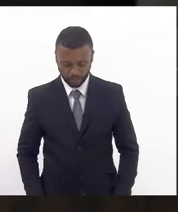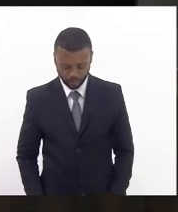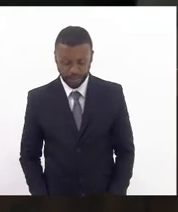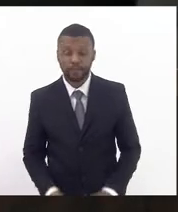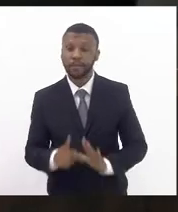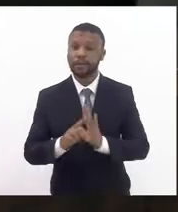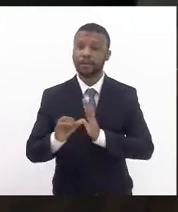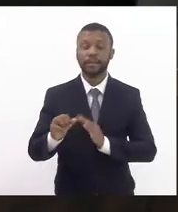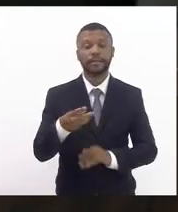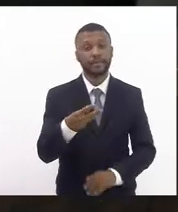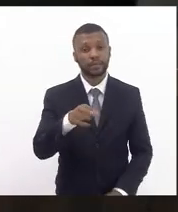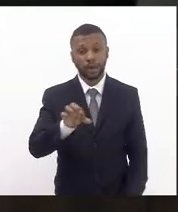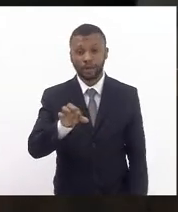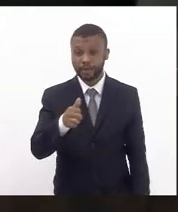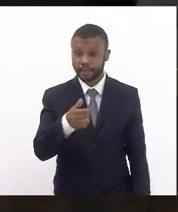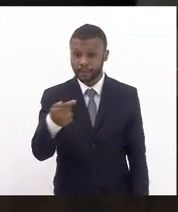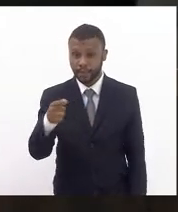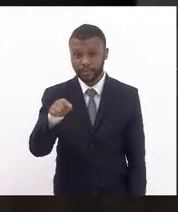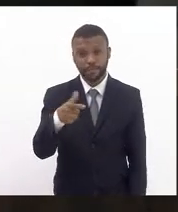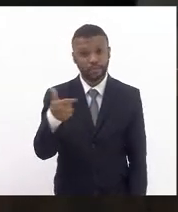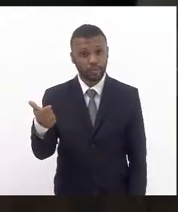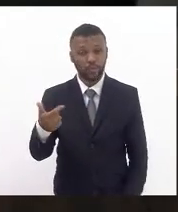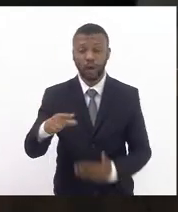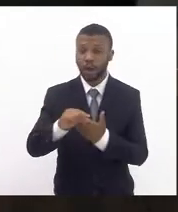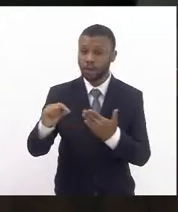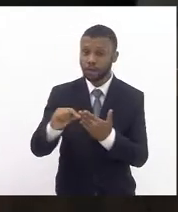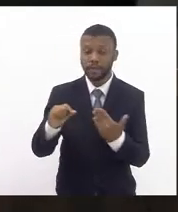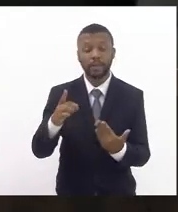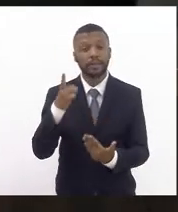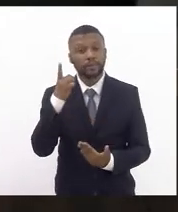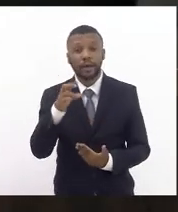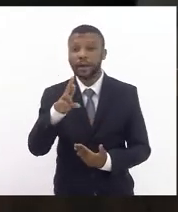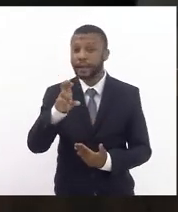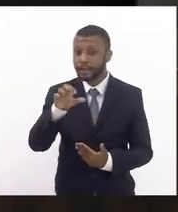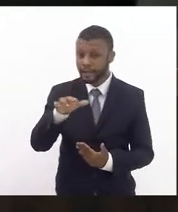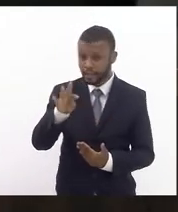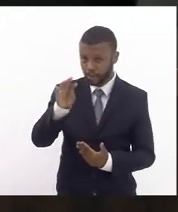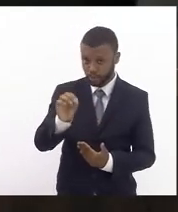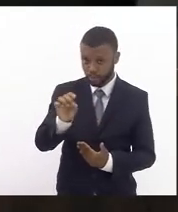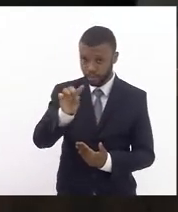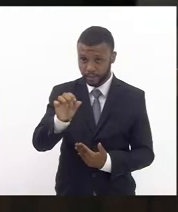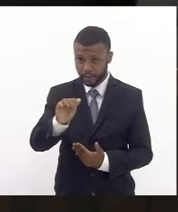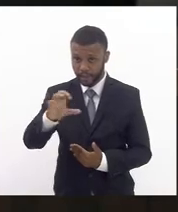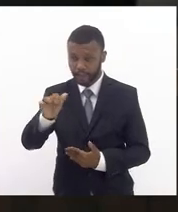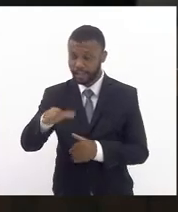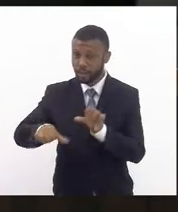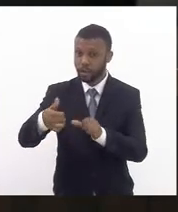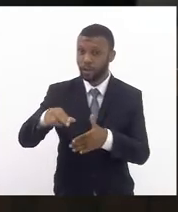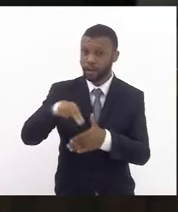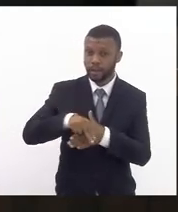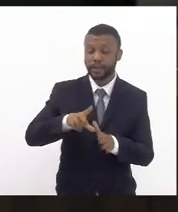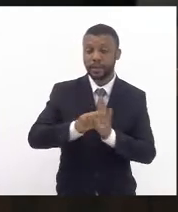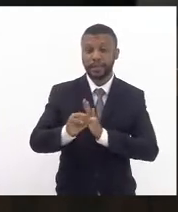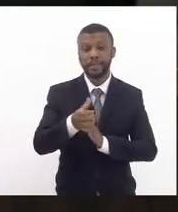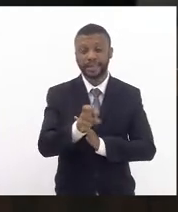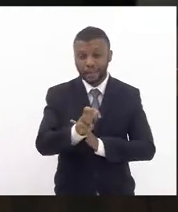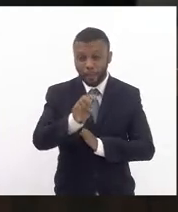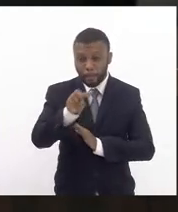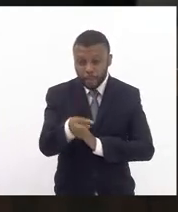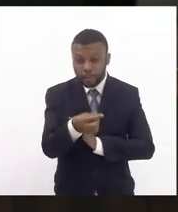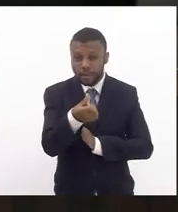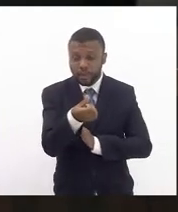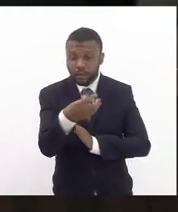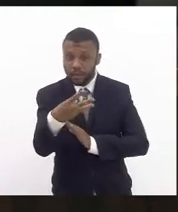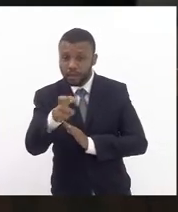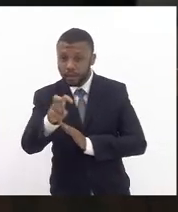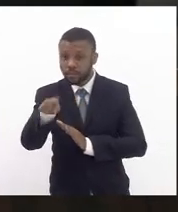Projeto de lei 3917-21, de autoria do deputado Renato Zarca, que altera o anexo da Lei Estadual 5.645, de